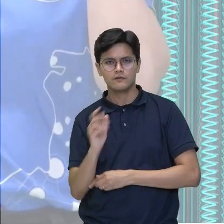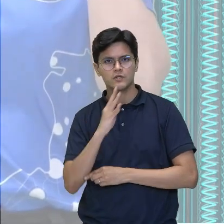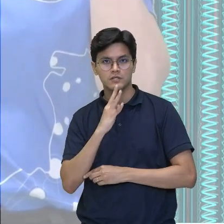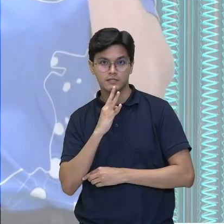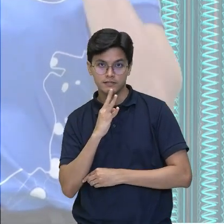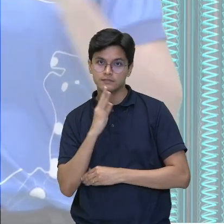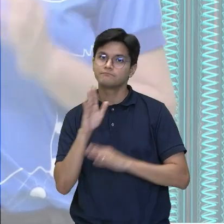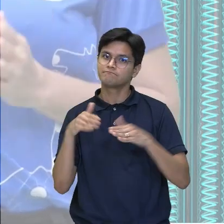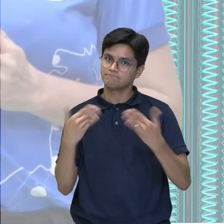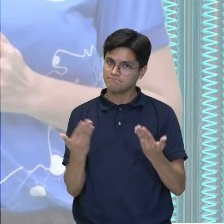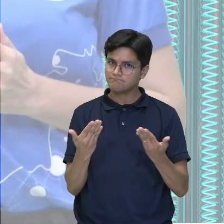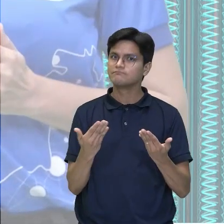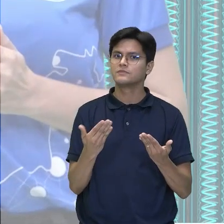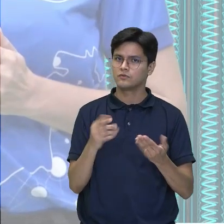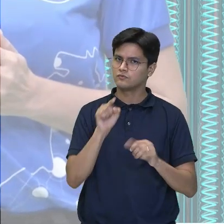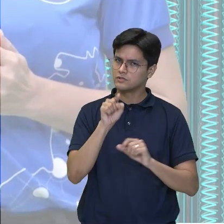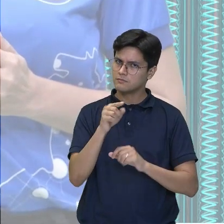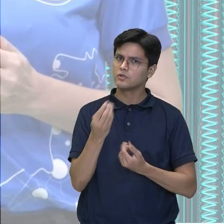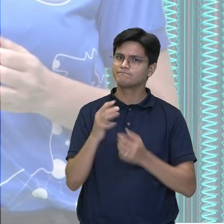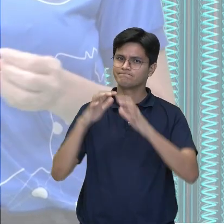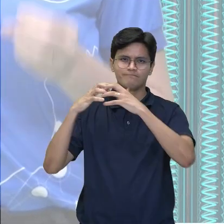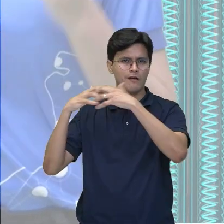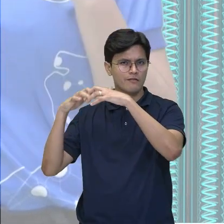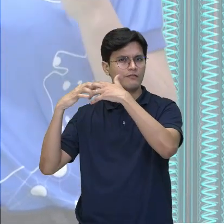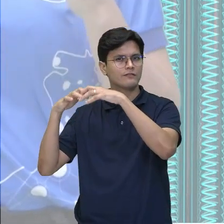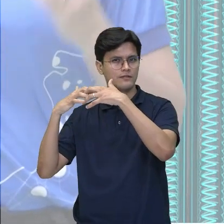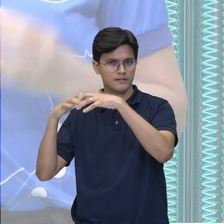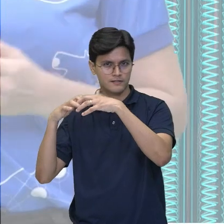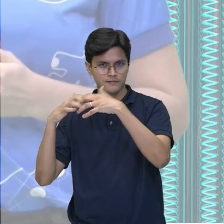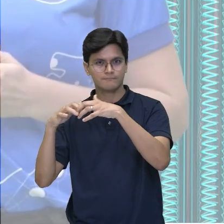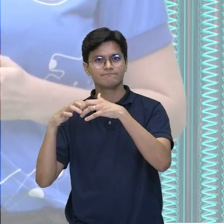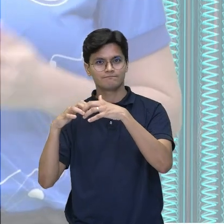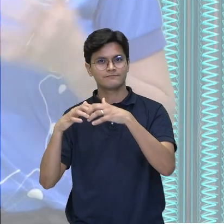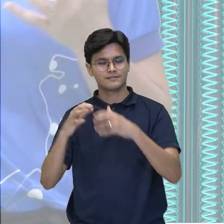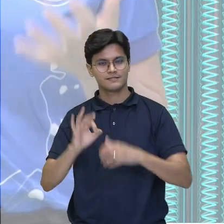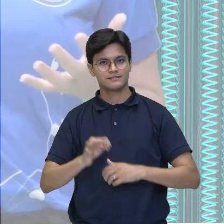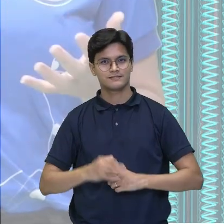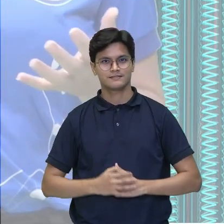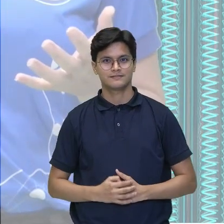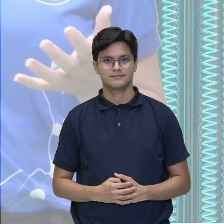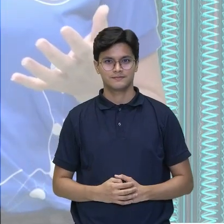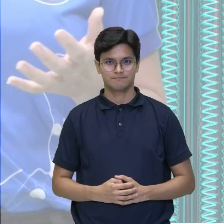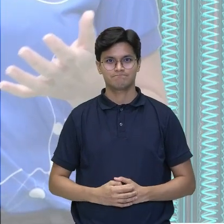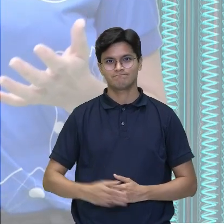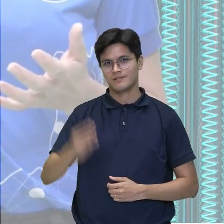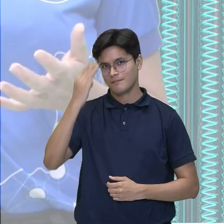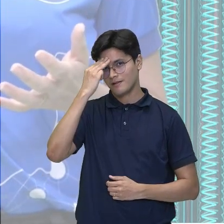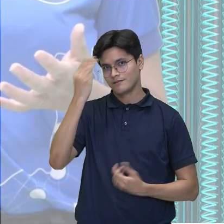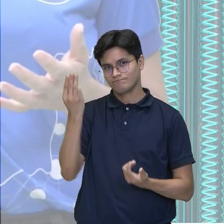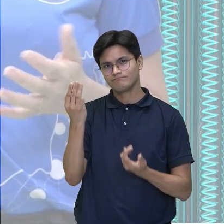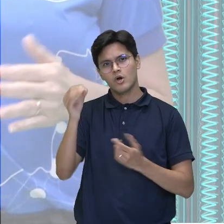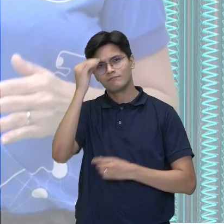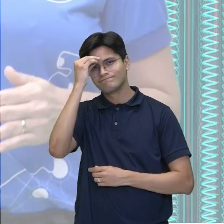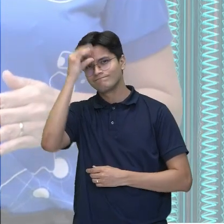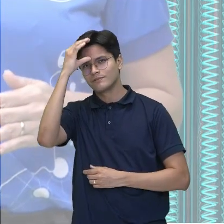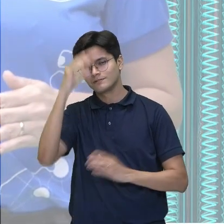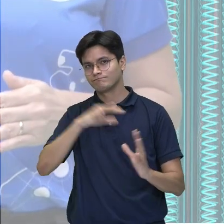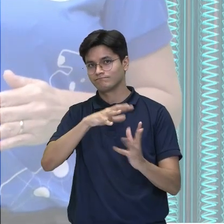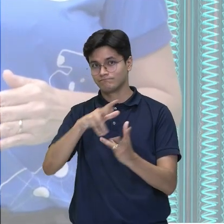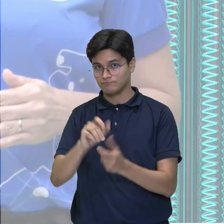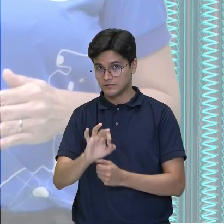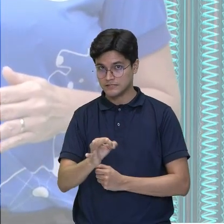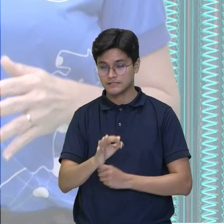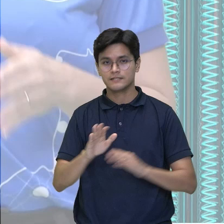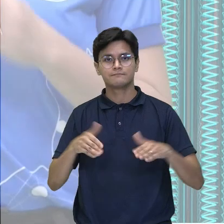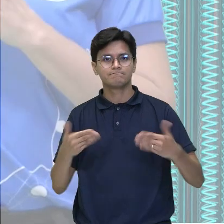vai acessando lá no seu cérebro, ok? Lá na sua memória, no seu conhecimento de mundo, ok? Então,